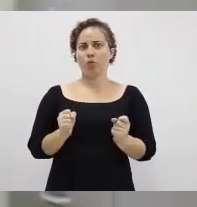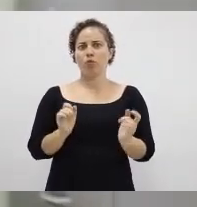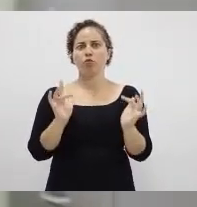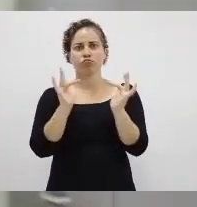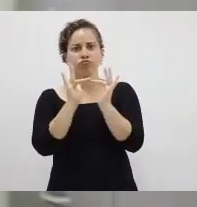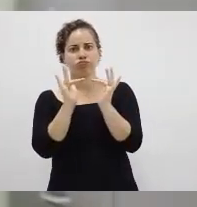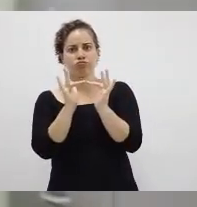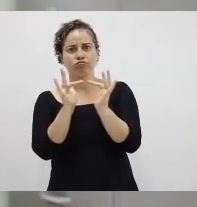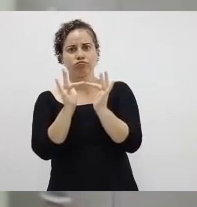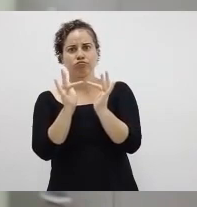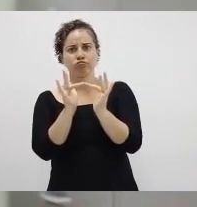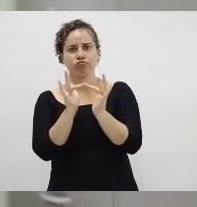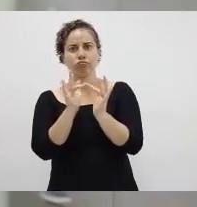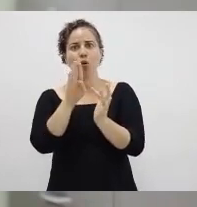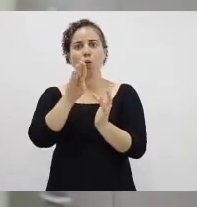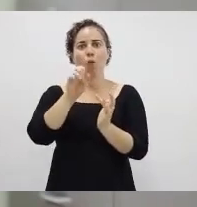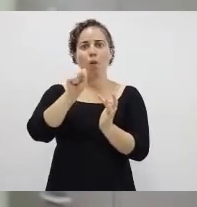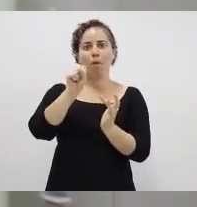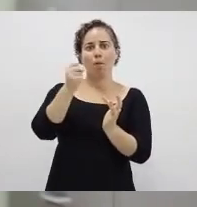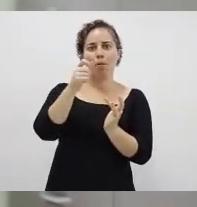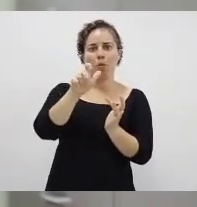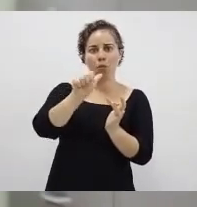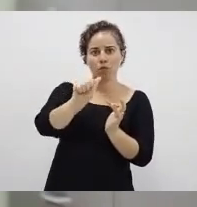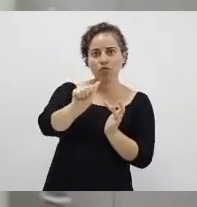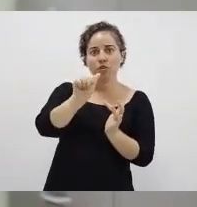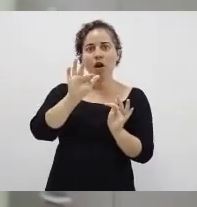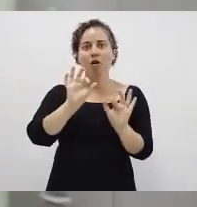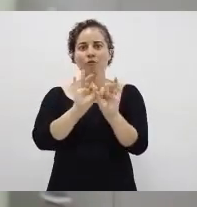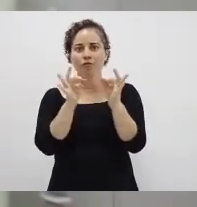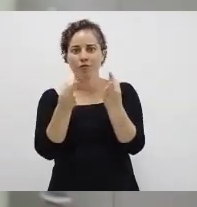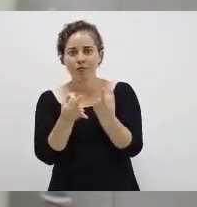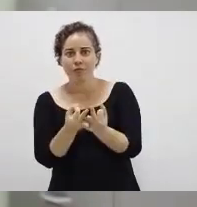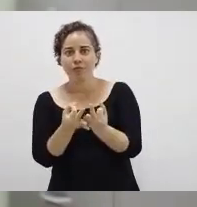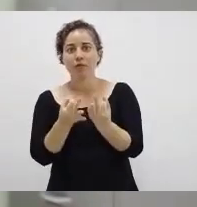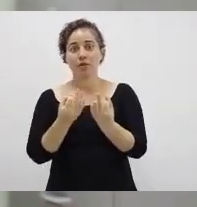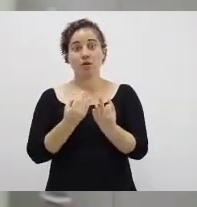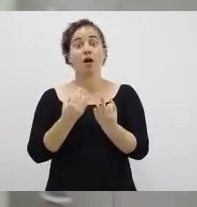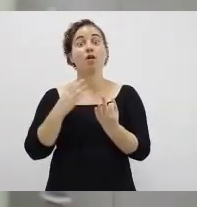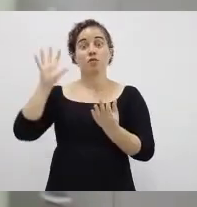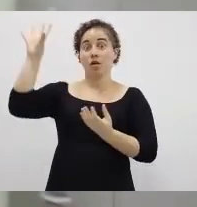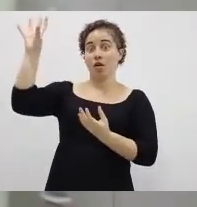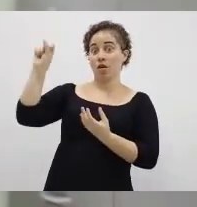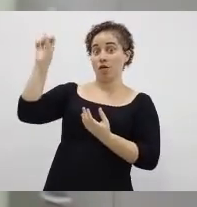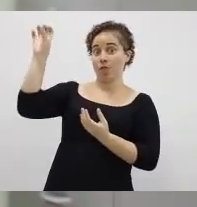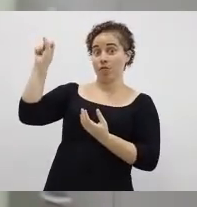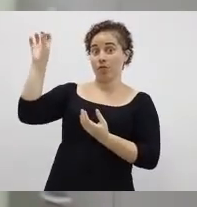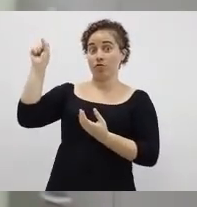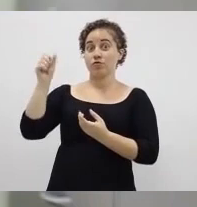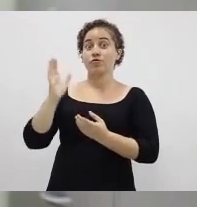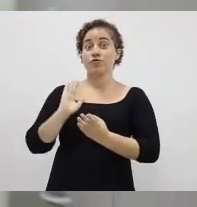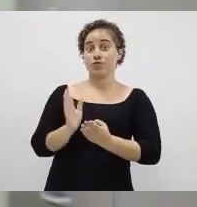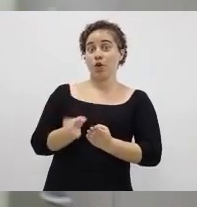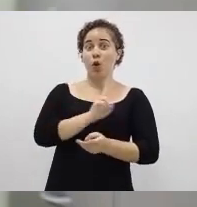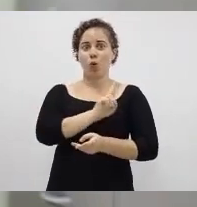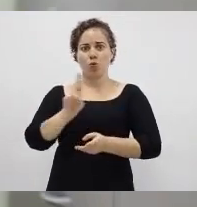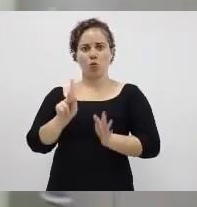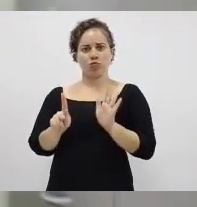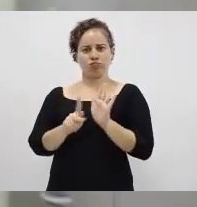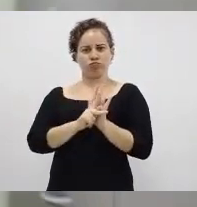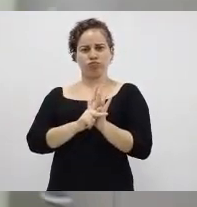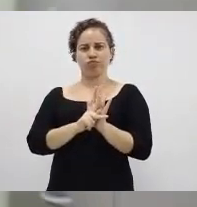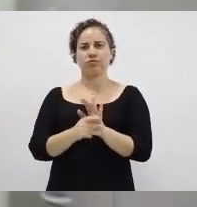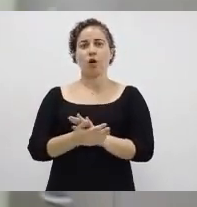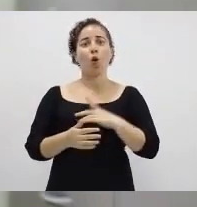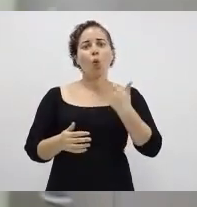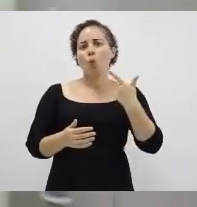Bolsa Família. Você recebe um recurso diretamente no seu nome. Ou isso pode acontecer